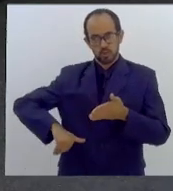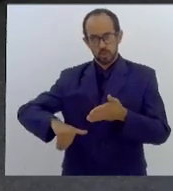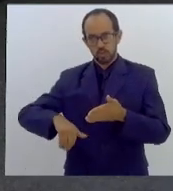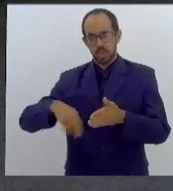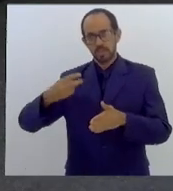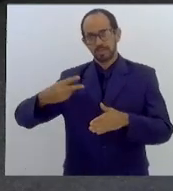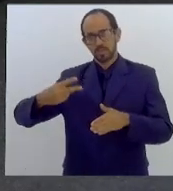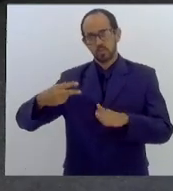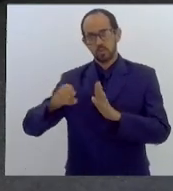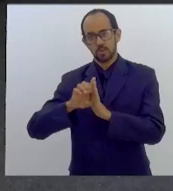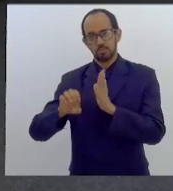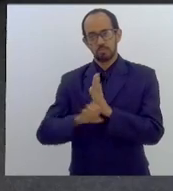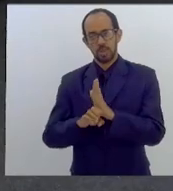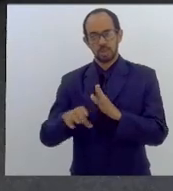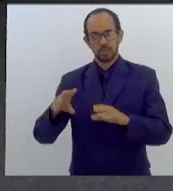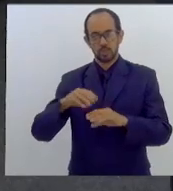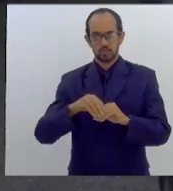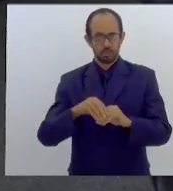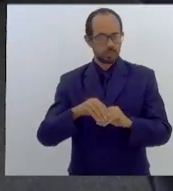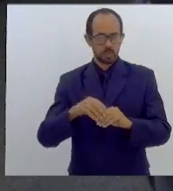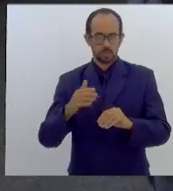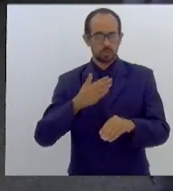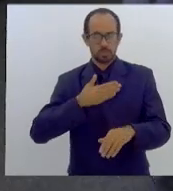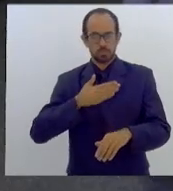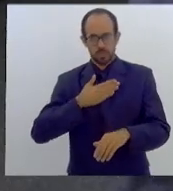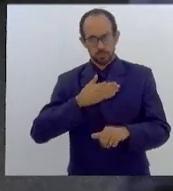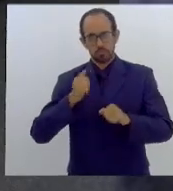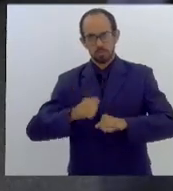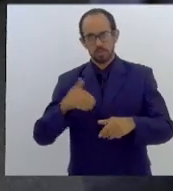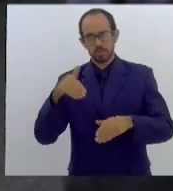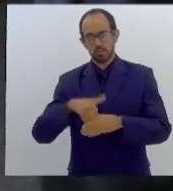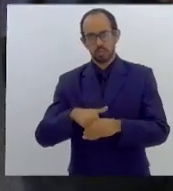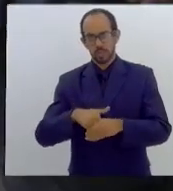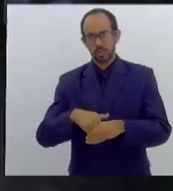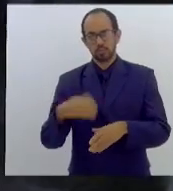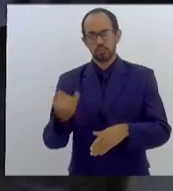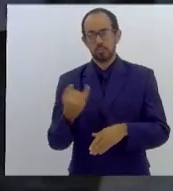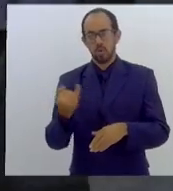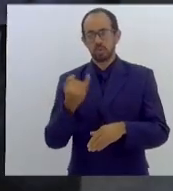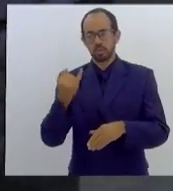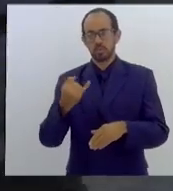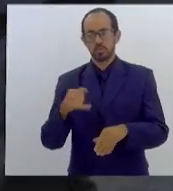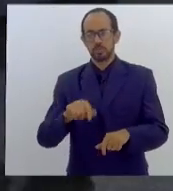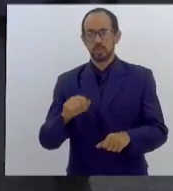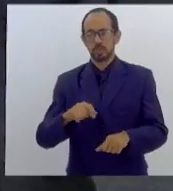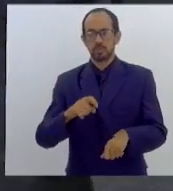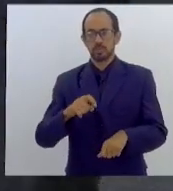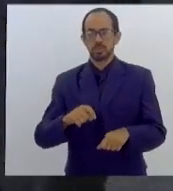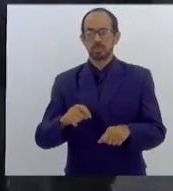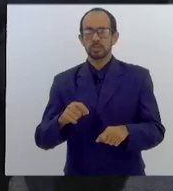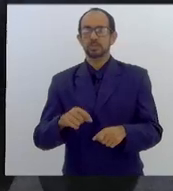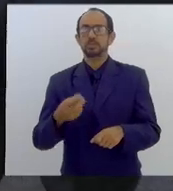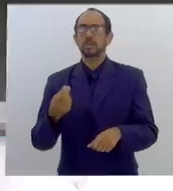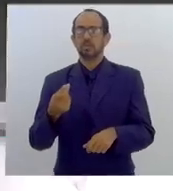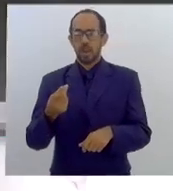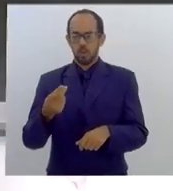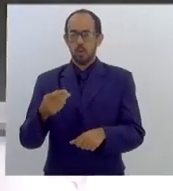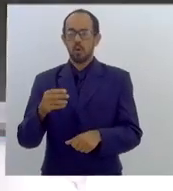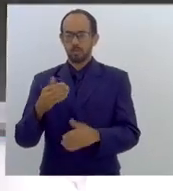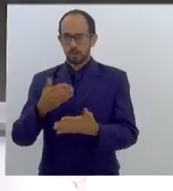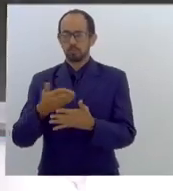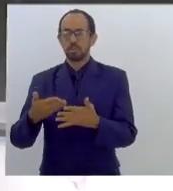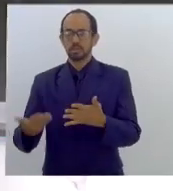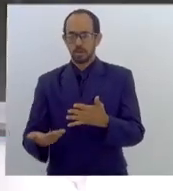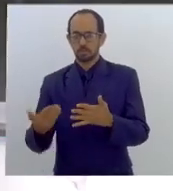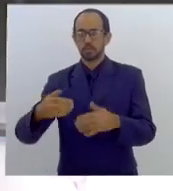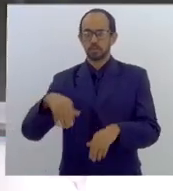texto. Então, de minha parte, não há mais problema. O projeto pode ser votado. É importante abrir essa linha de crédito para os taxistas. Então, repito, a